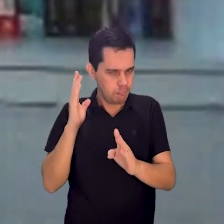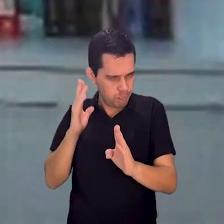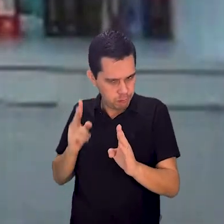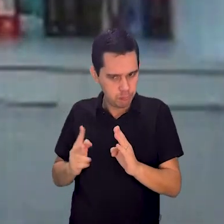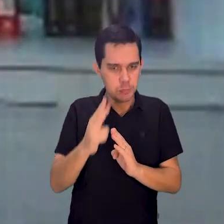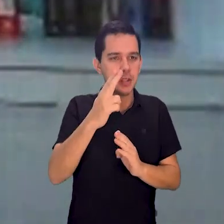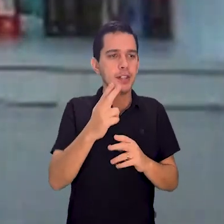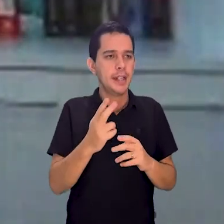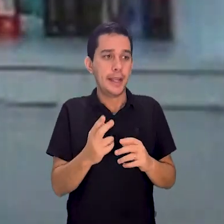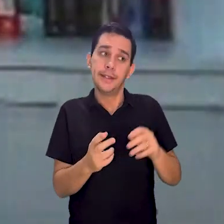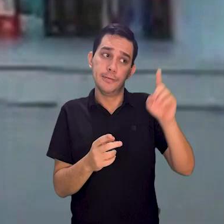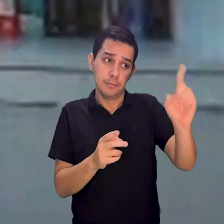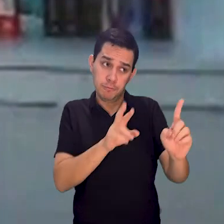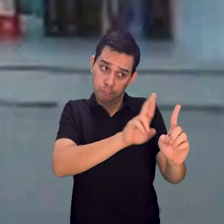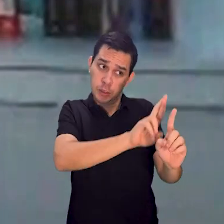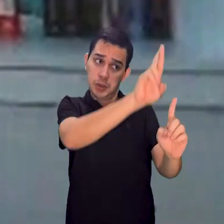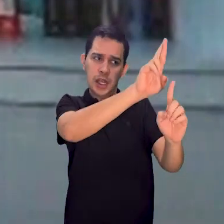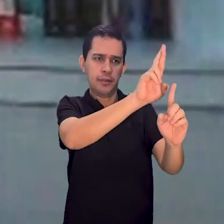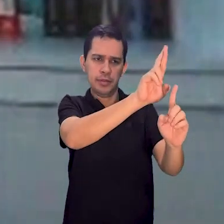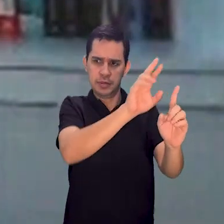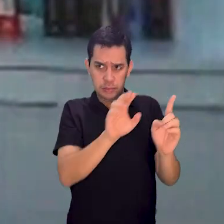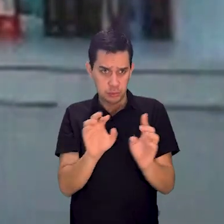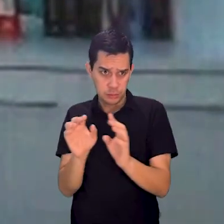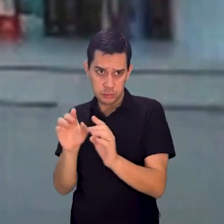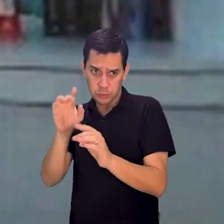Então, substituímos muitas curatelas,